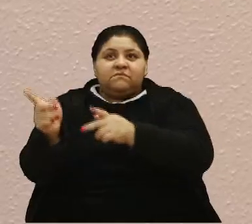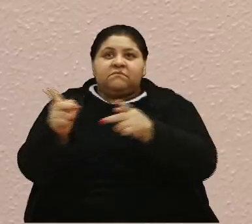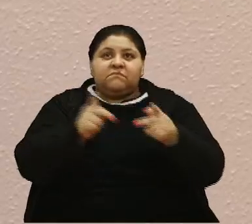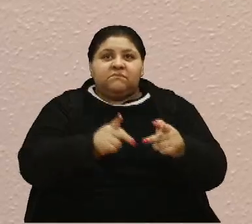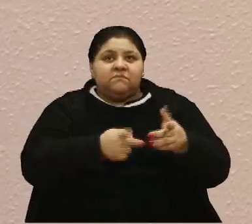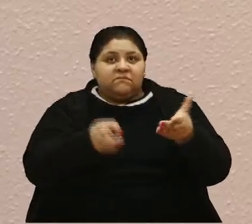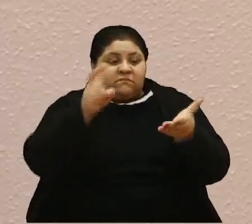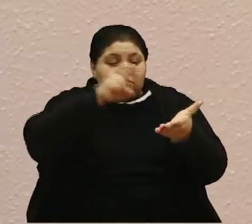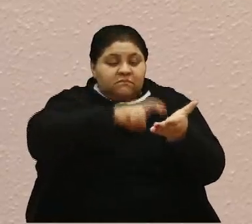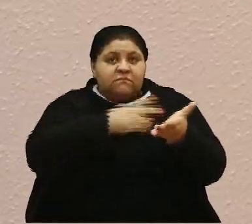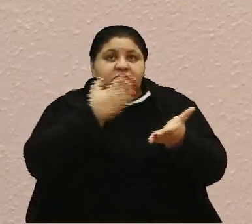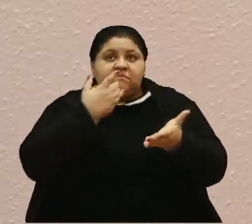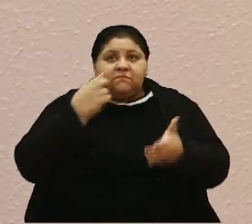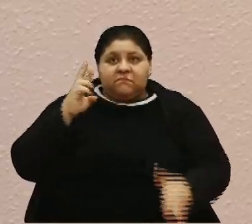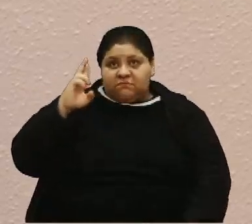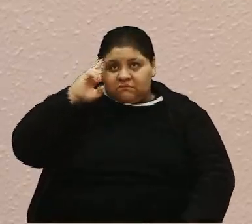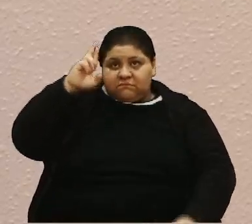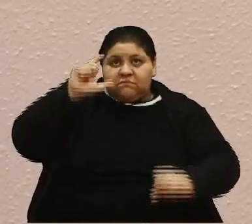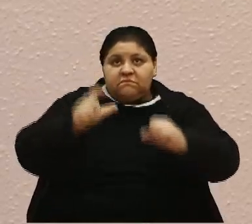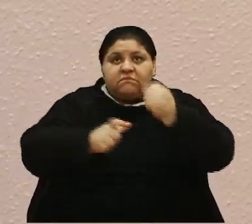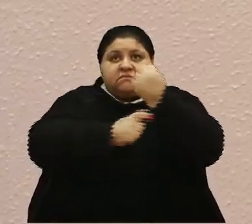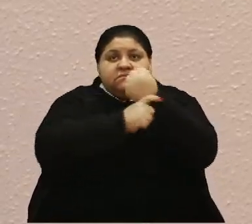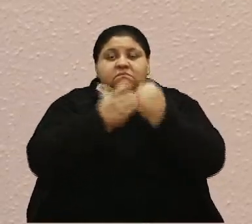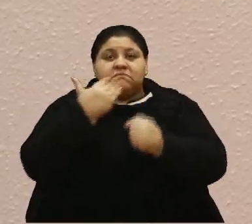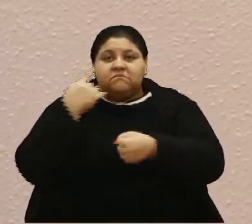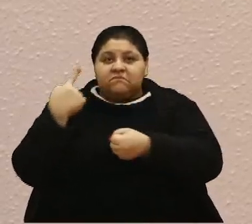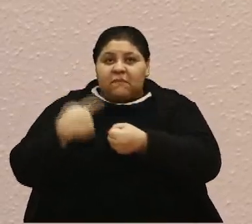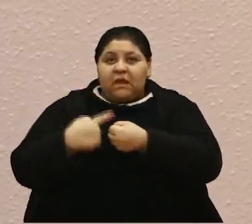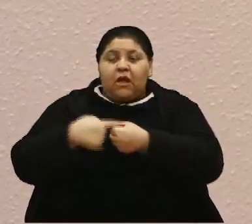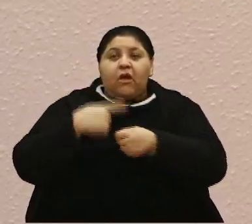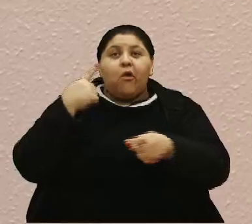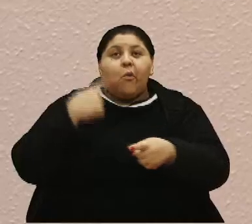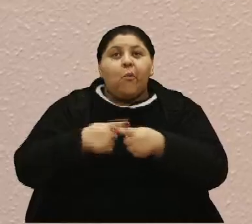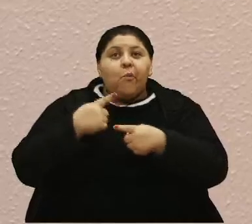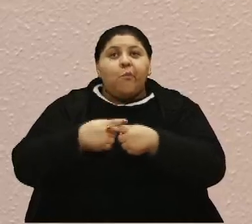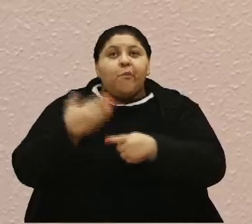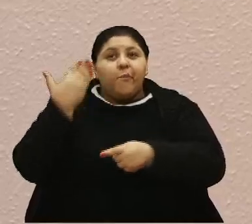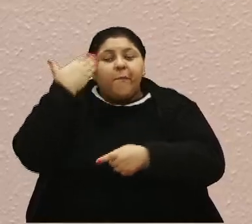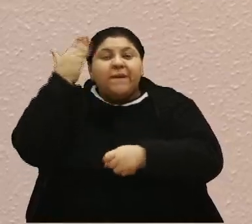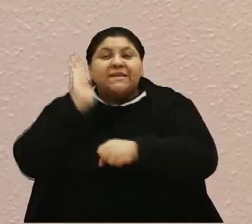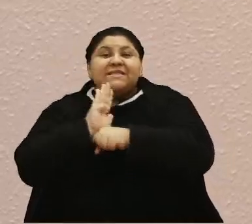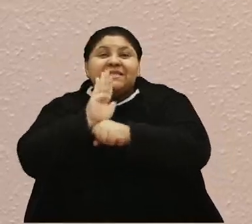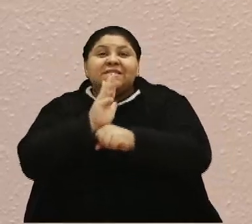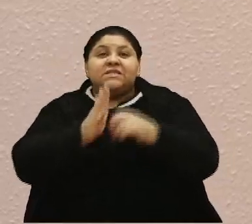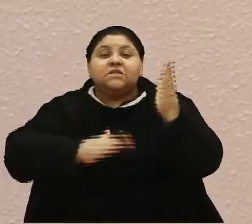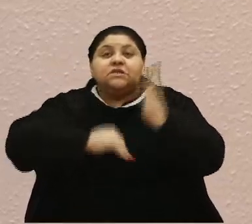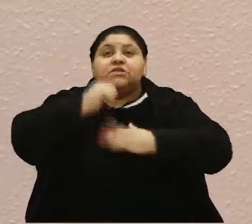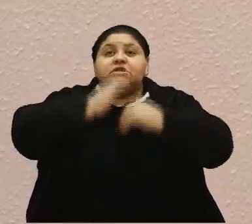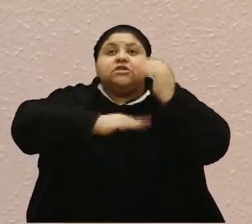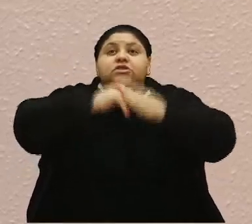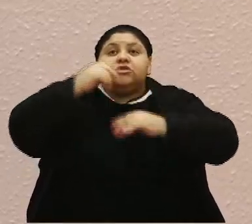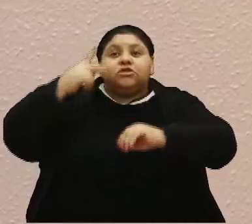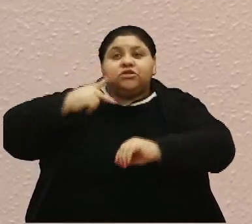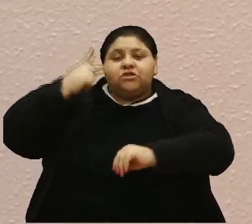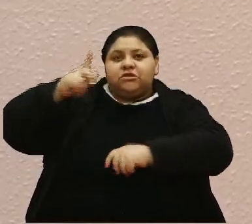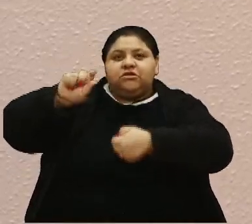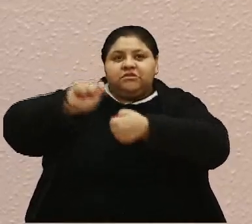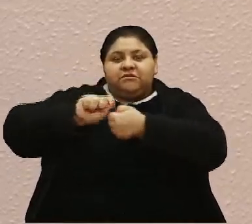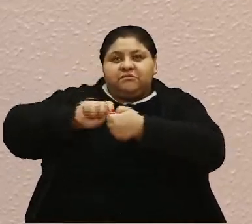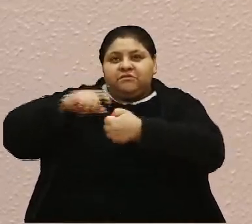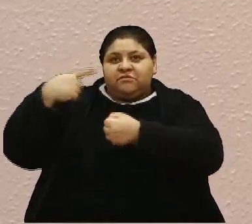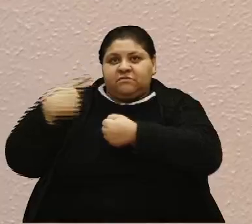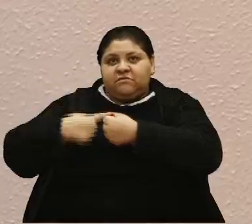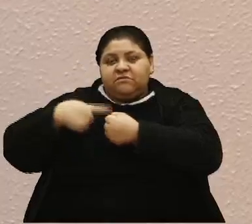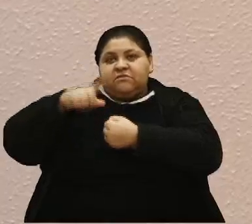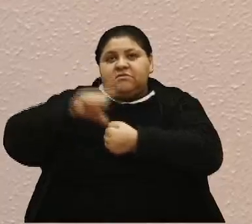Banco de Alimentos, a diretoria de segurança alimentar da nossa cidade, porque quero pensar e ajudar a construir uma política que de fato faça com que a nossa cidade